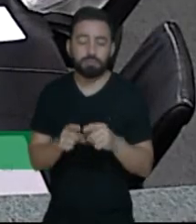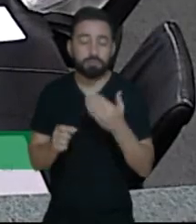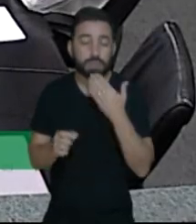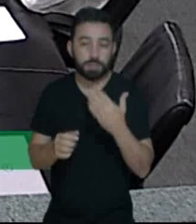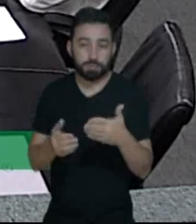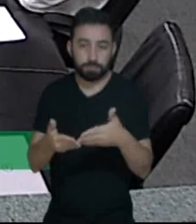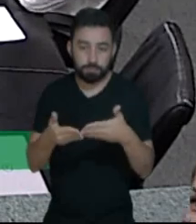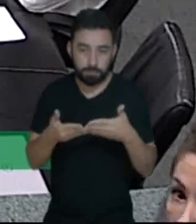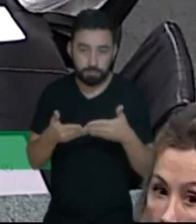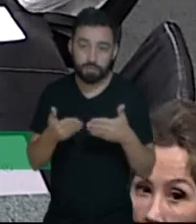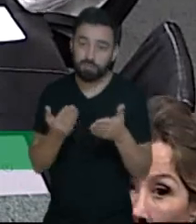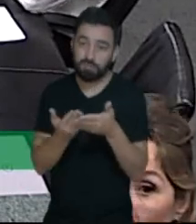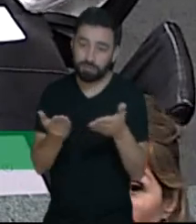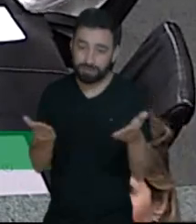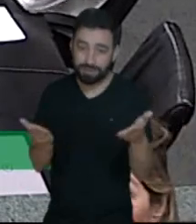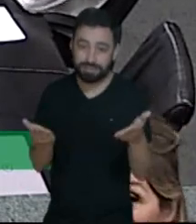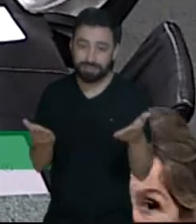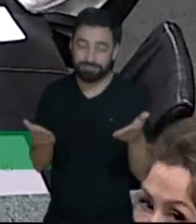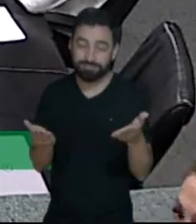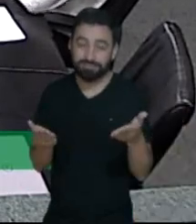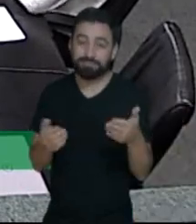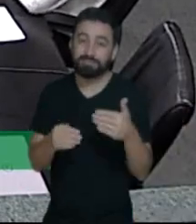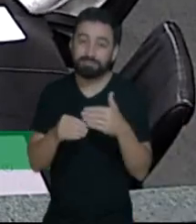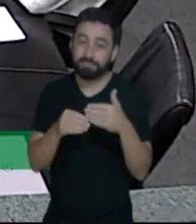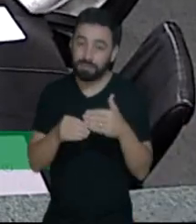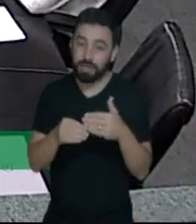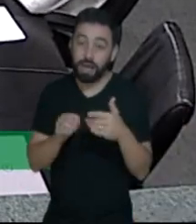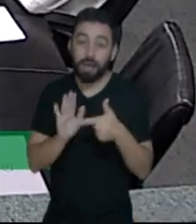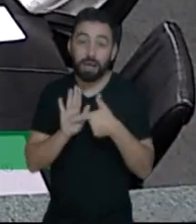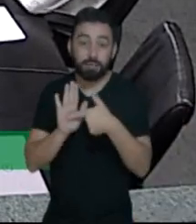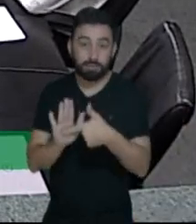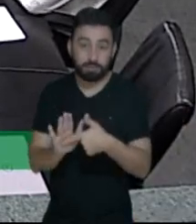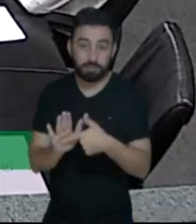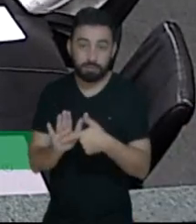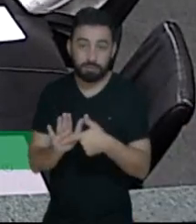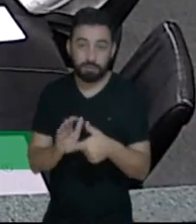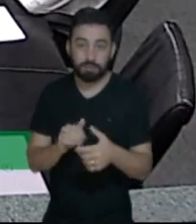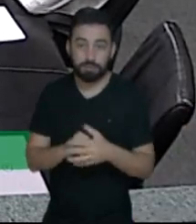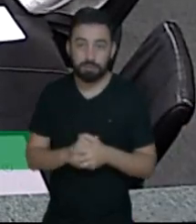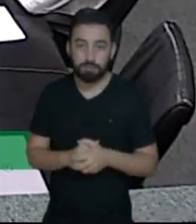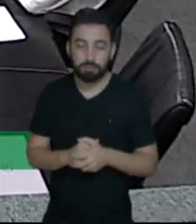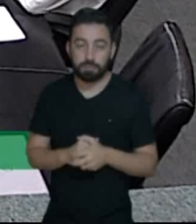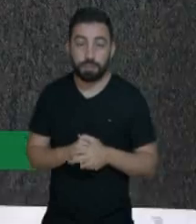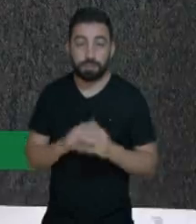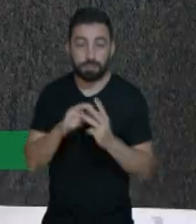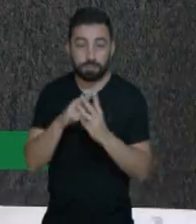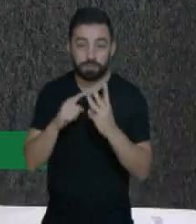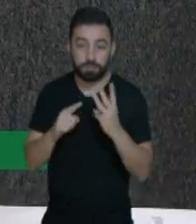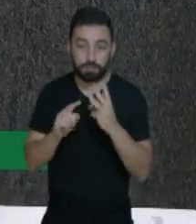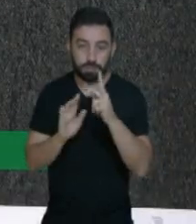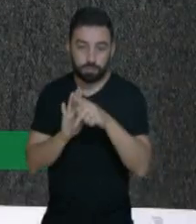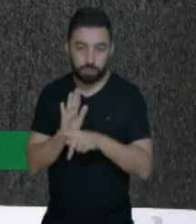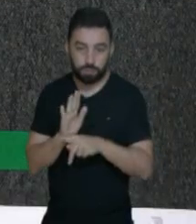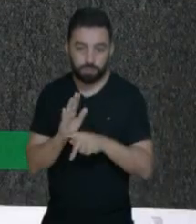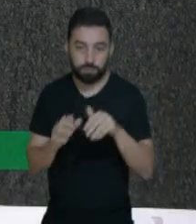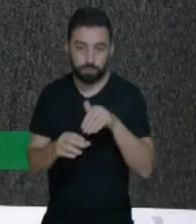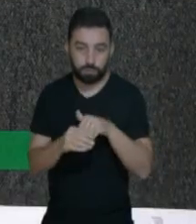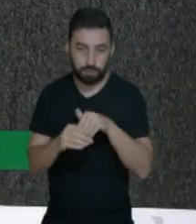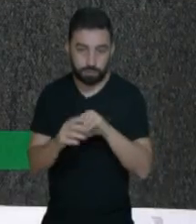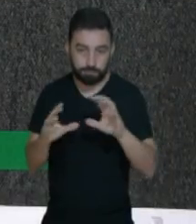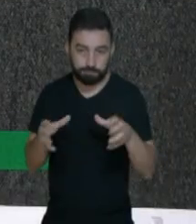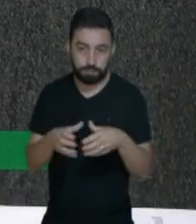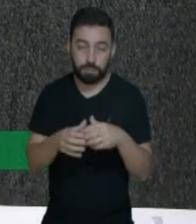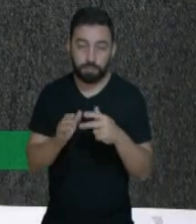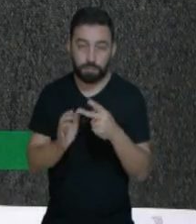aqui a compreensão dos Nobres paras para apresentar os três projetos votação em bloco então